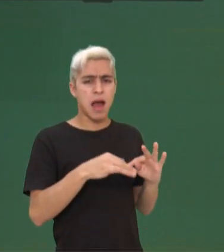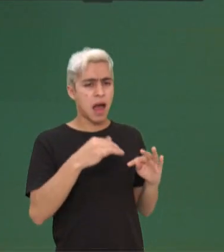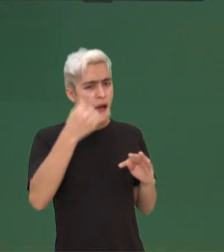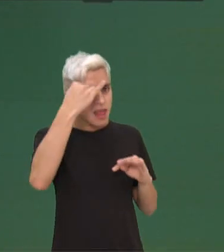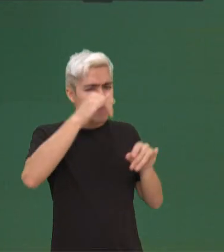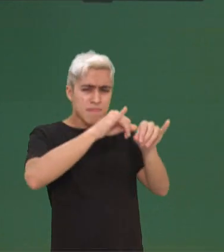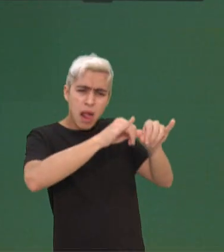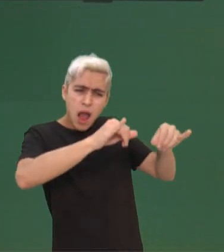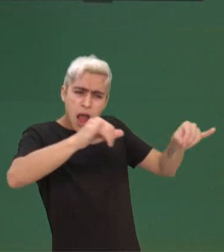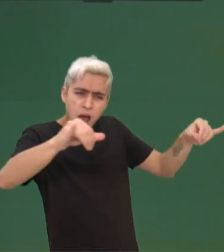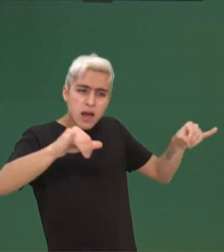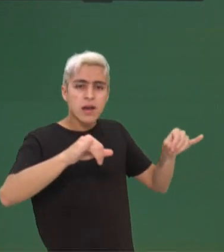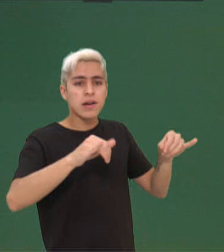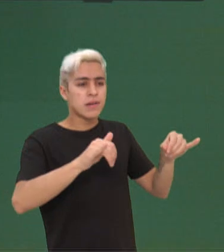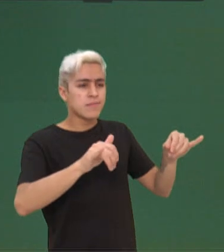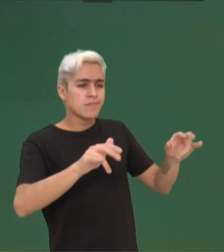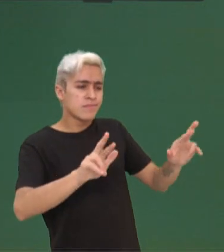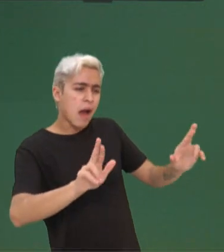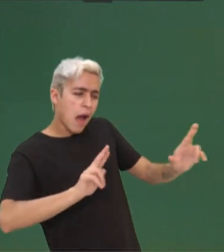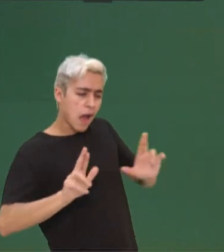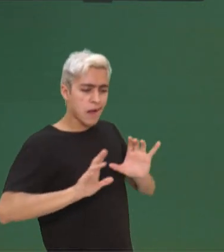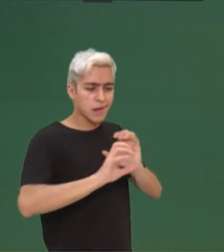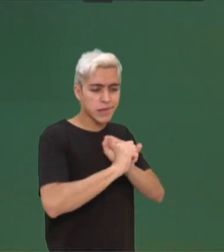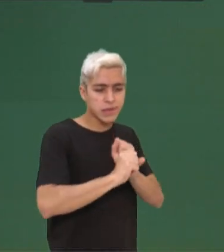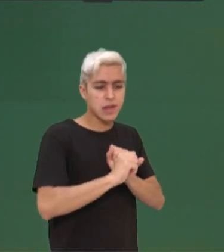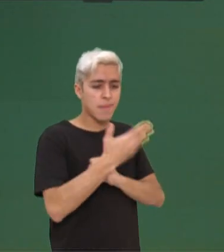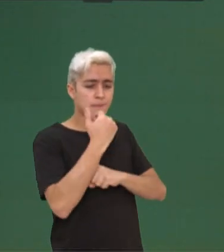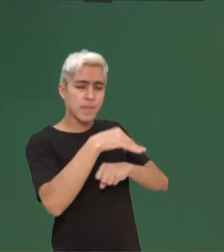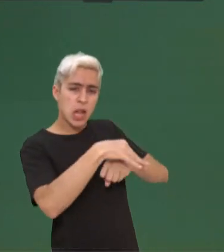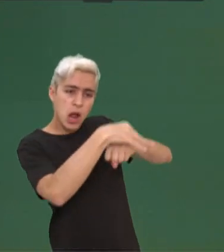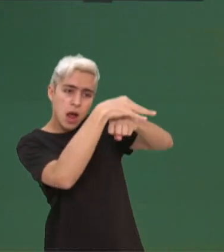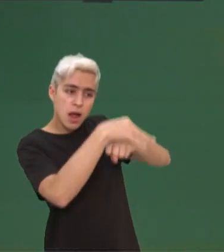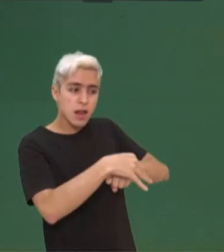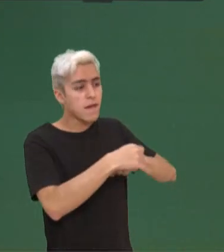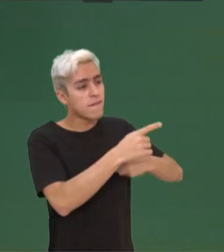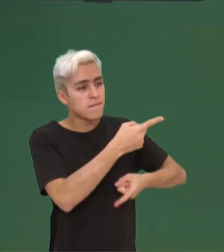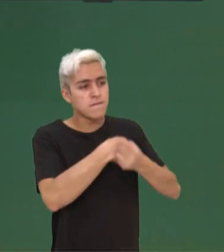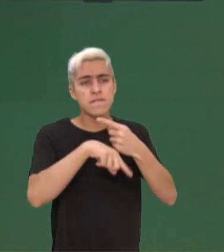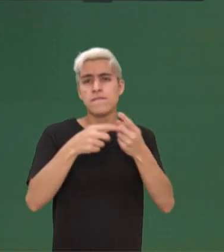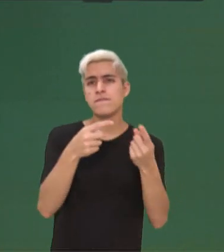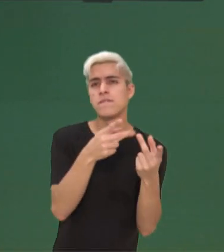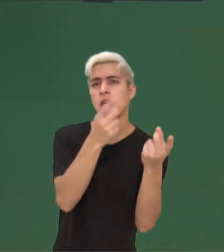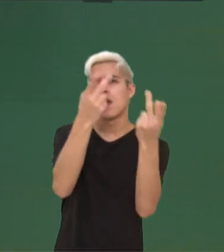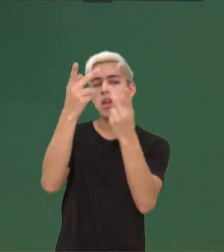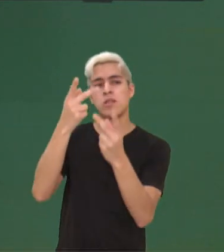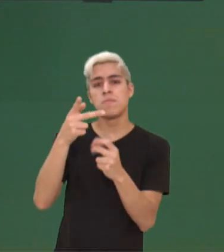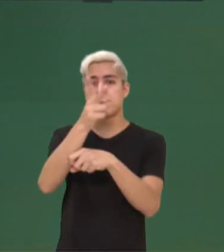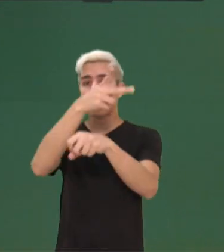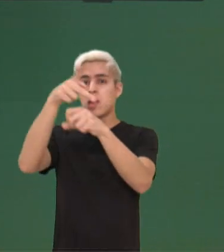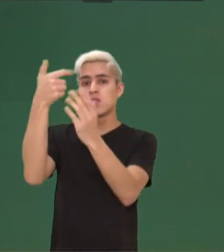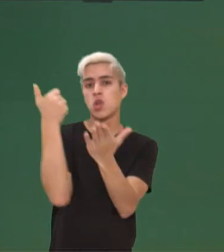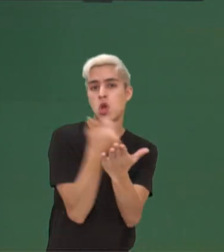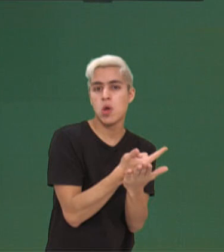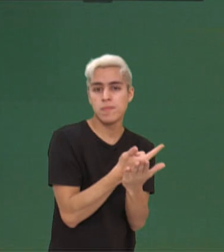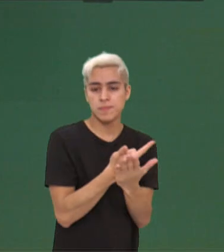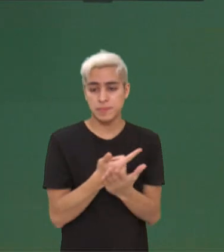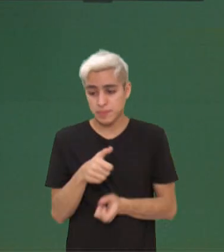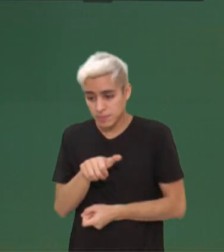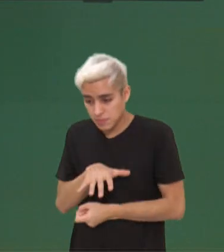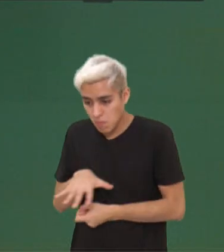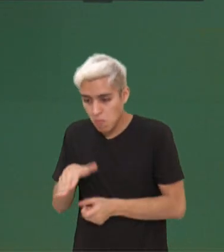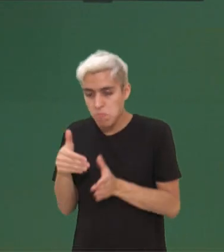animais e vão ter resultados melhores e vão ter uma carne melhor para ser comercializada internacionalmente. E áreas que não têm